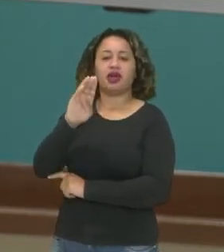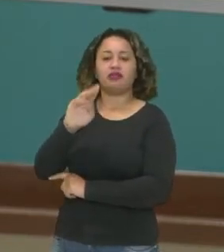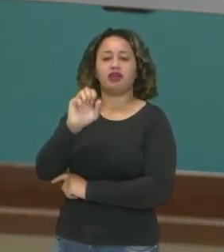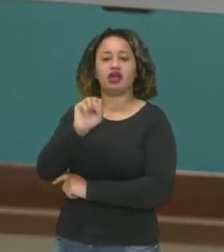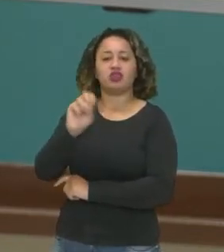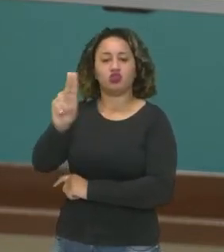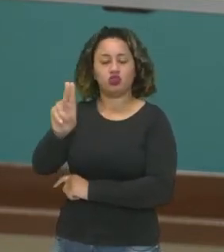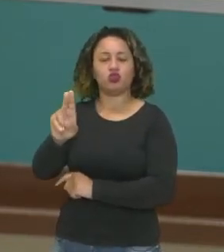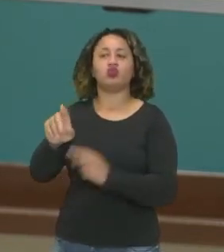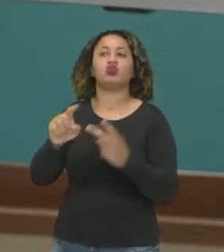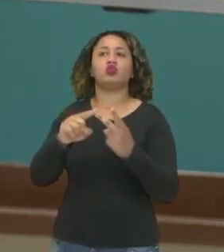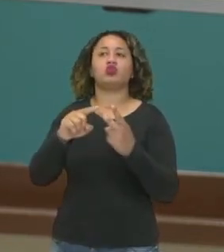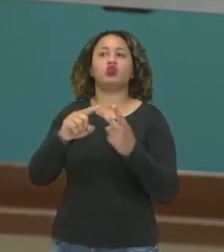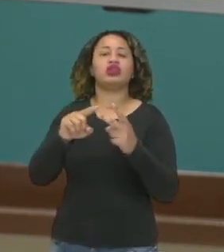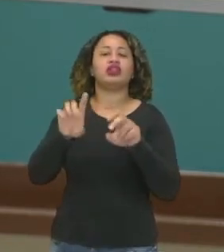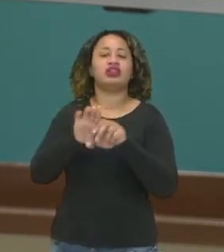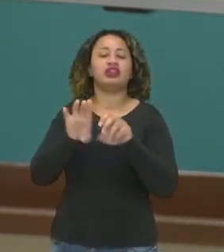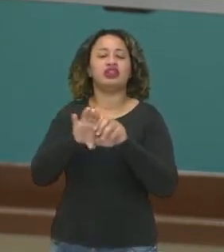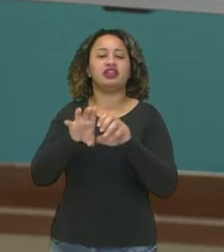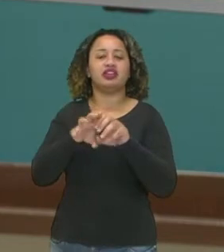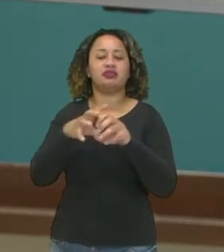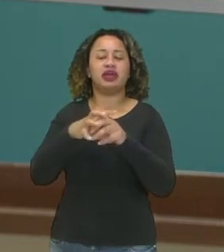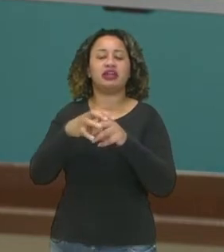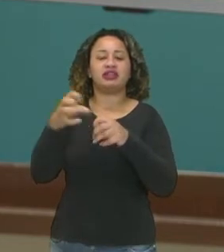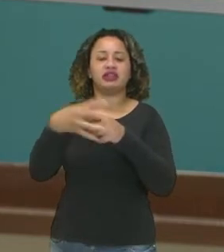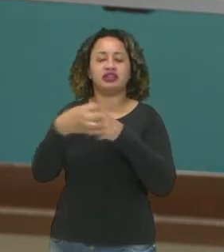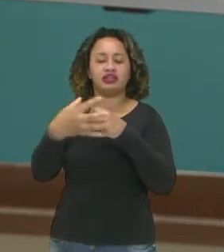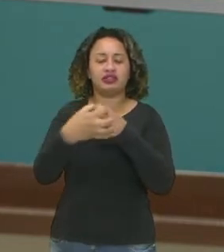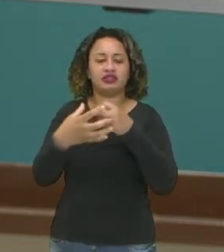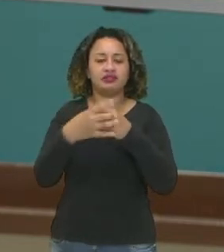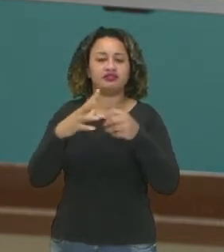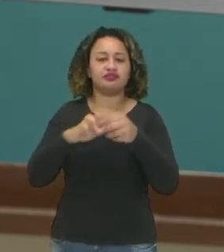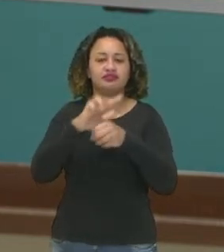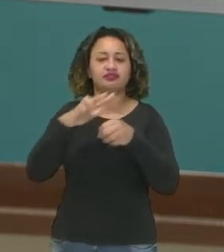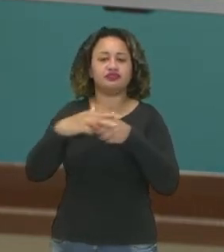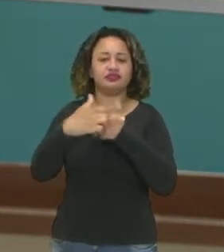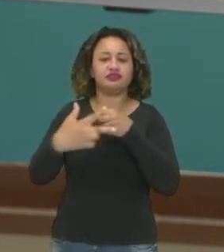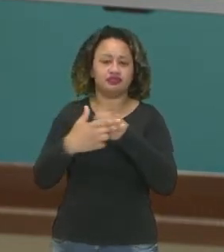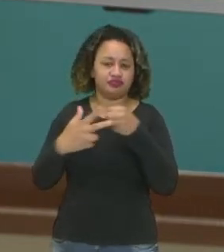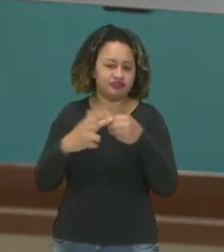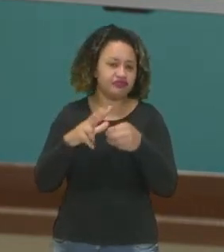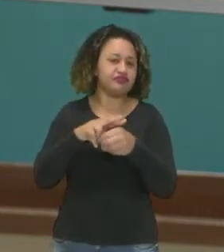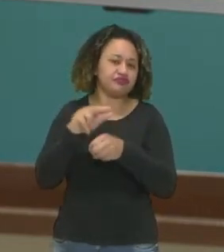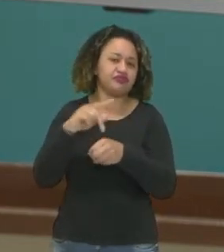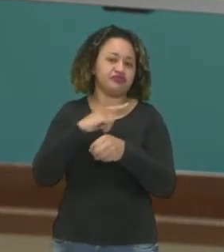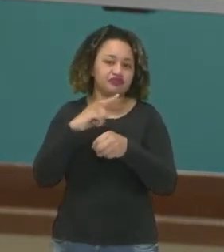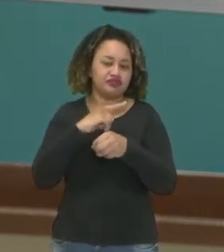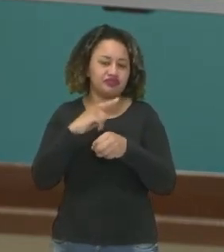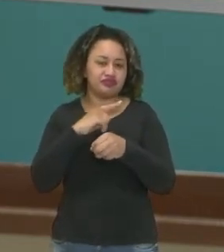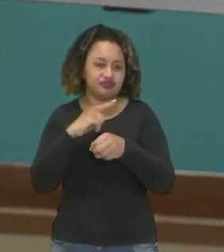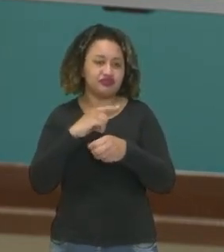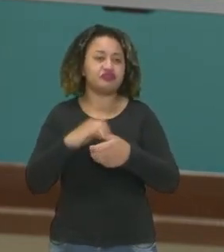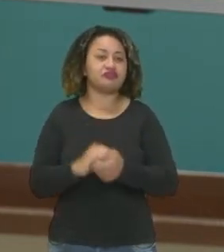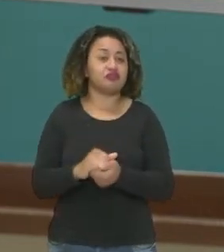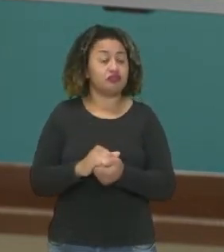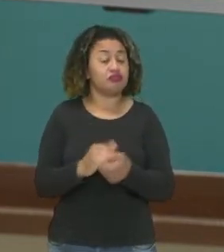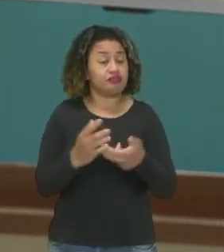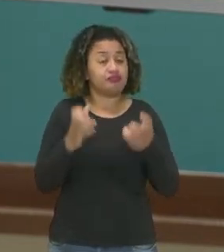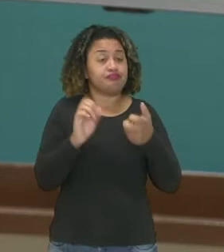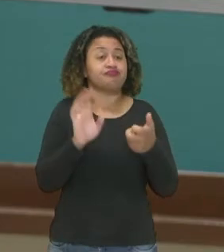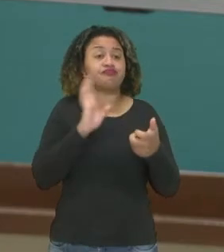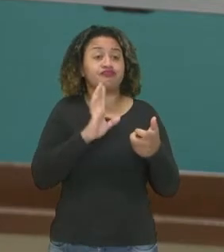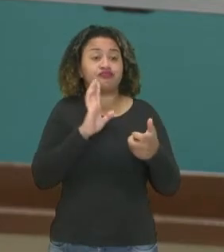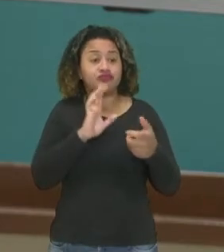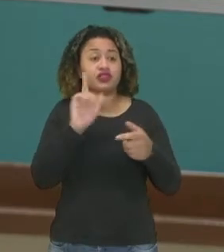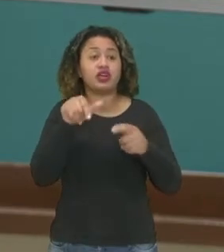o cupuaçu, enfim, né? Também são extrativismo nesse sentido aí, tá bom? Olha que bacana, né? É o